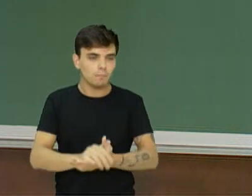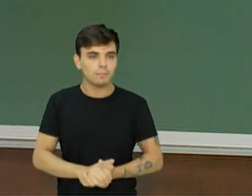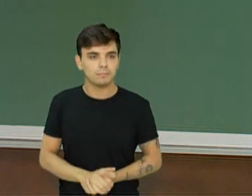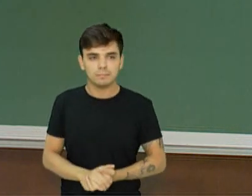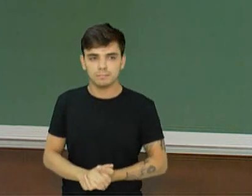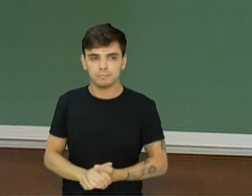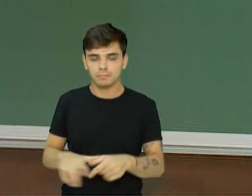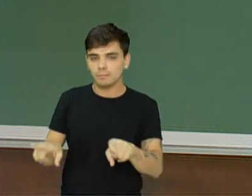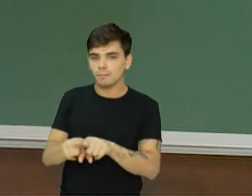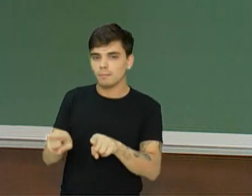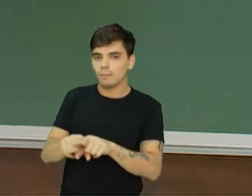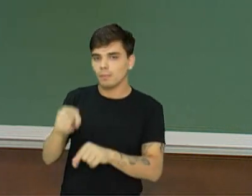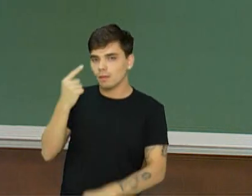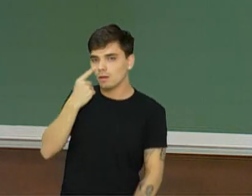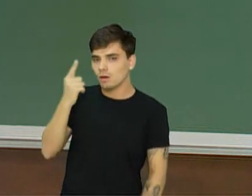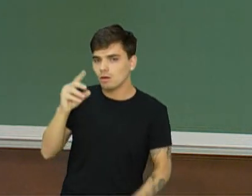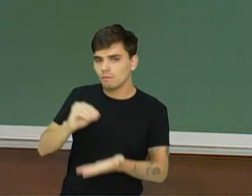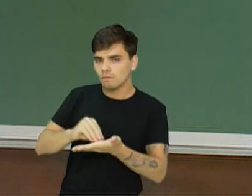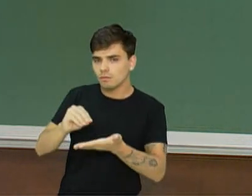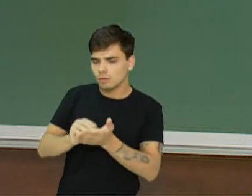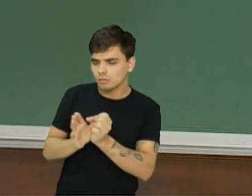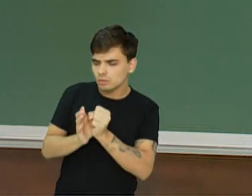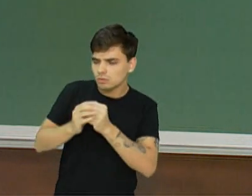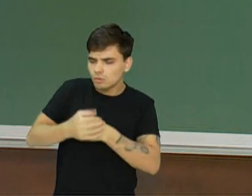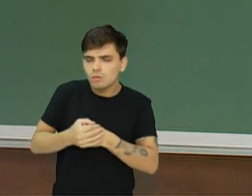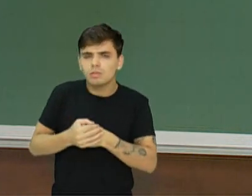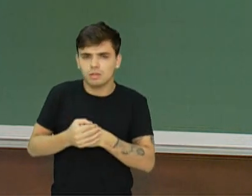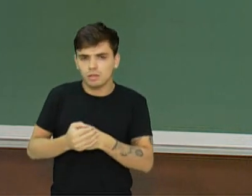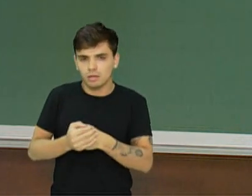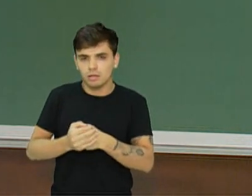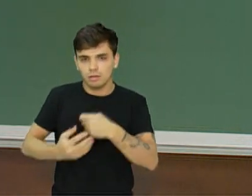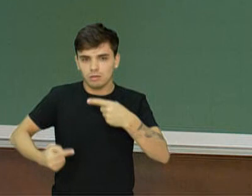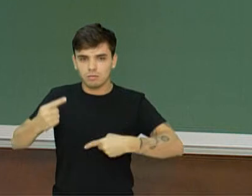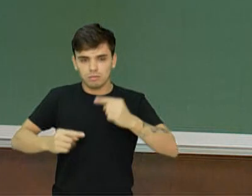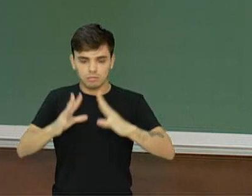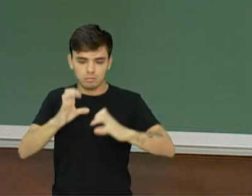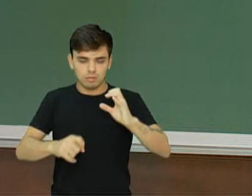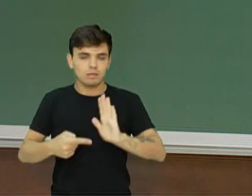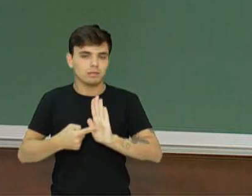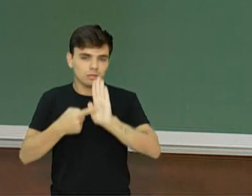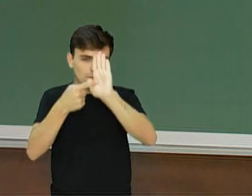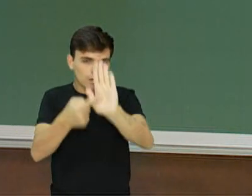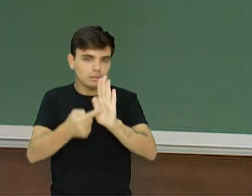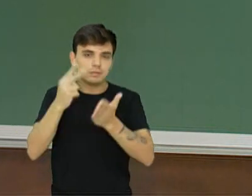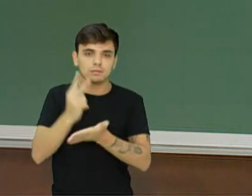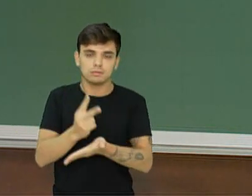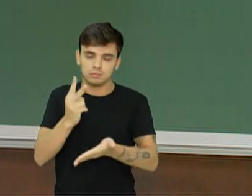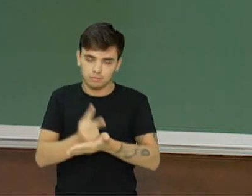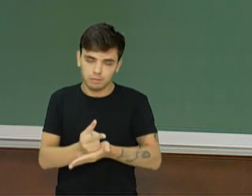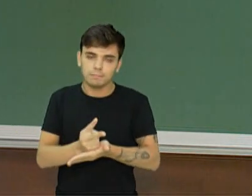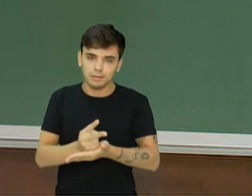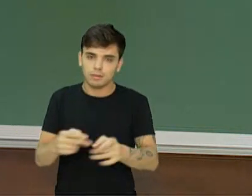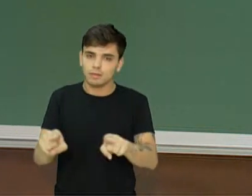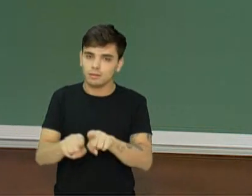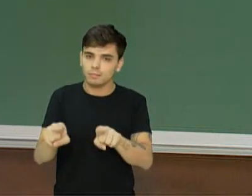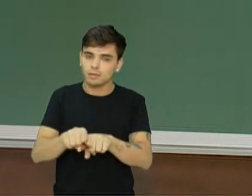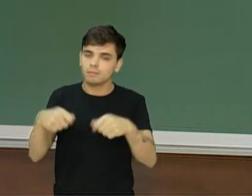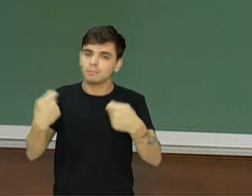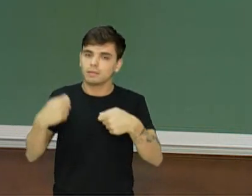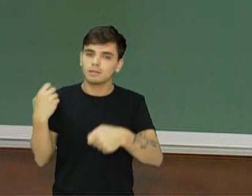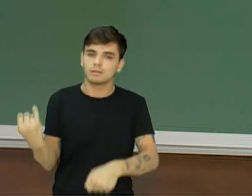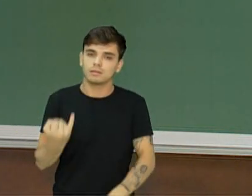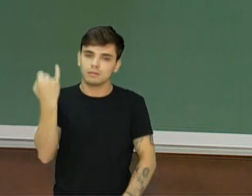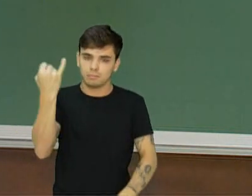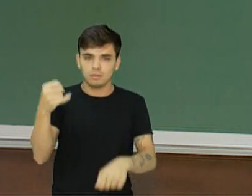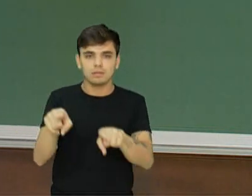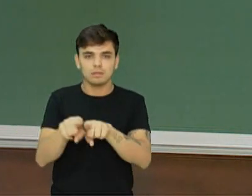E a dissimulação dos conflitos, ou seja, esconder conflitos, não tem como. Os conflitos, eles surgem, eles estão aí e é necessário a gente